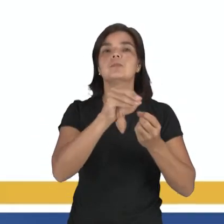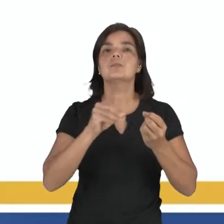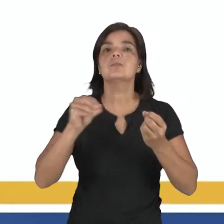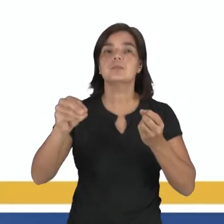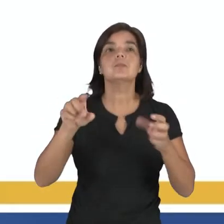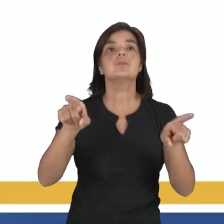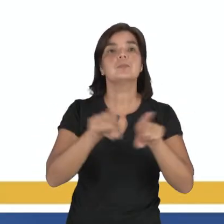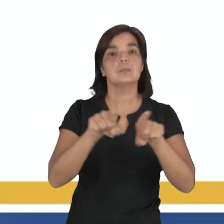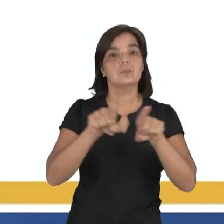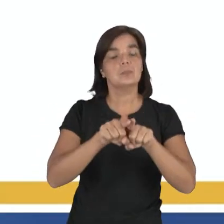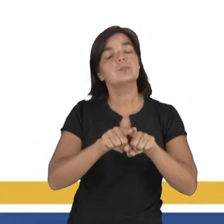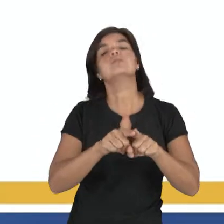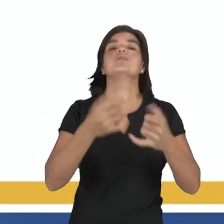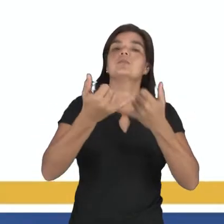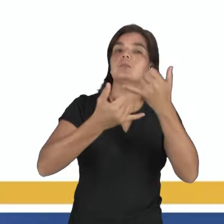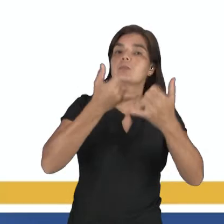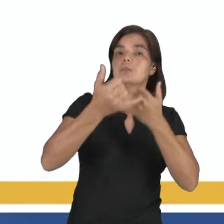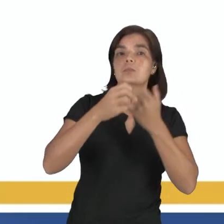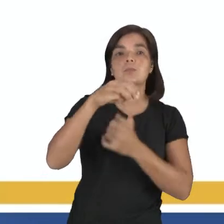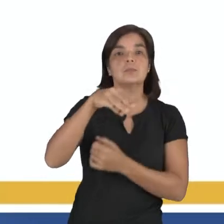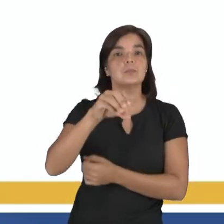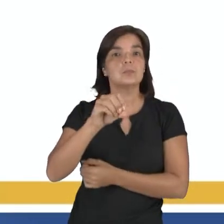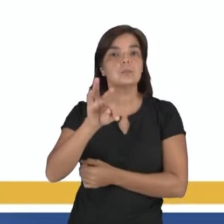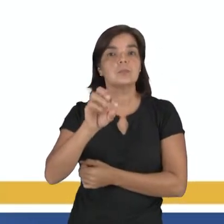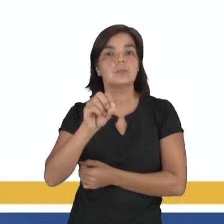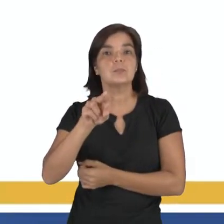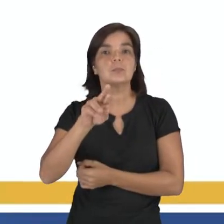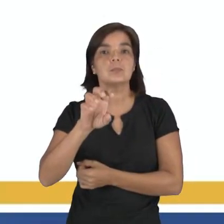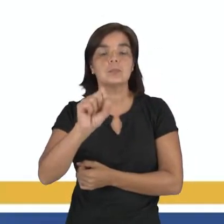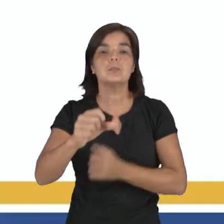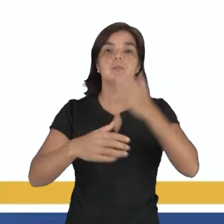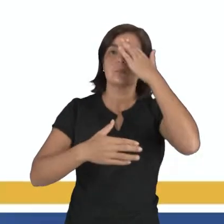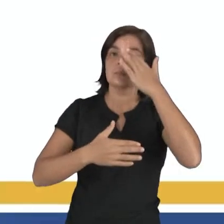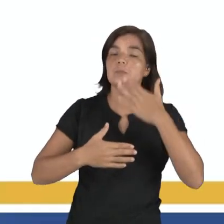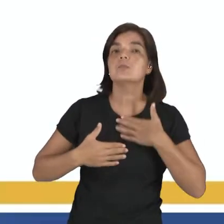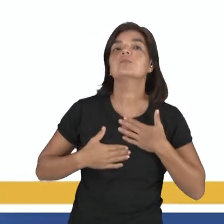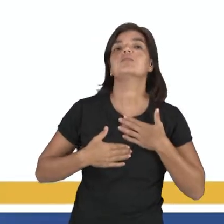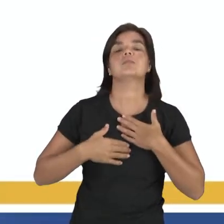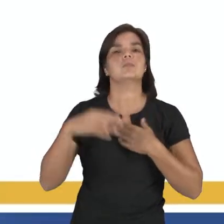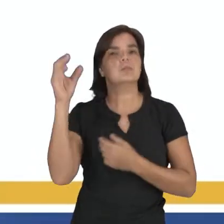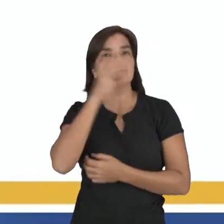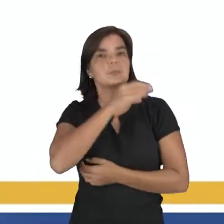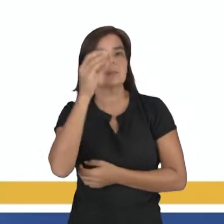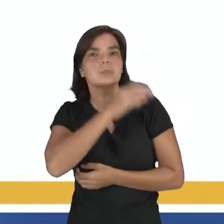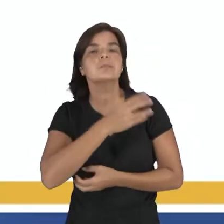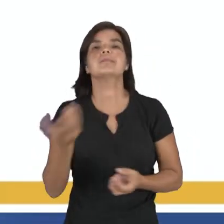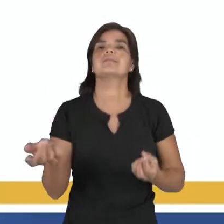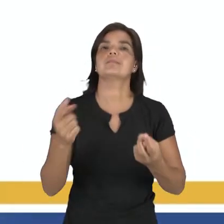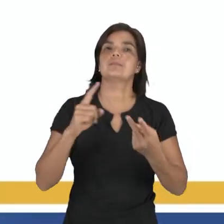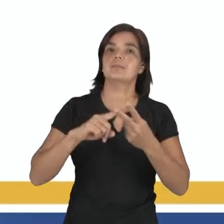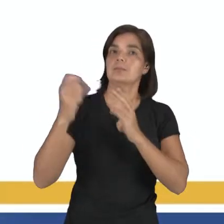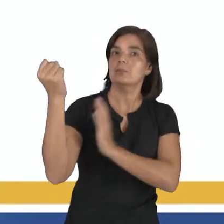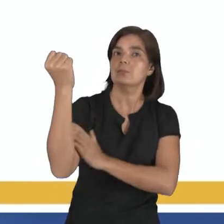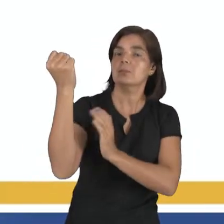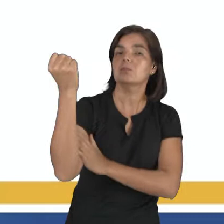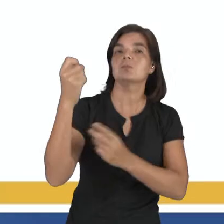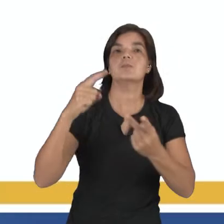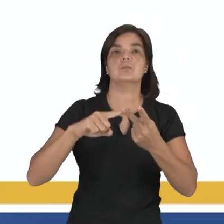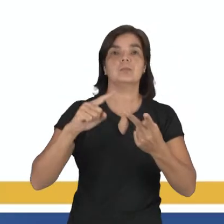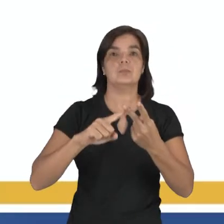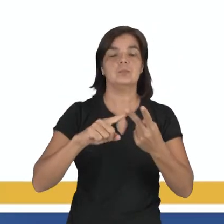jogos motores, que a gente está vendo aí, é o que desenvolve as capacidades físicas, né? A agilidade, a força,